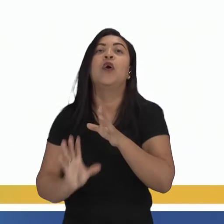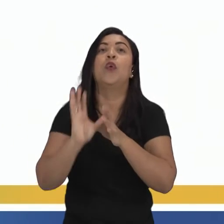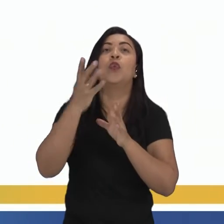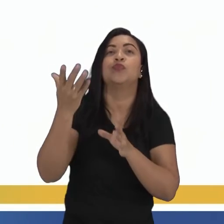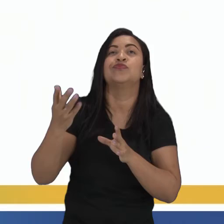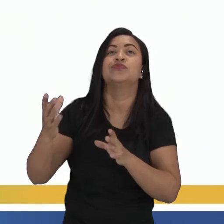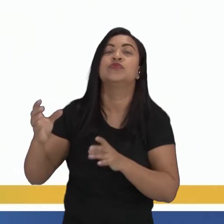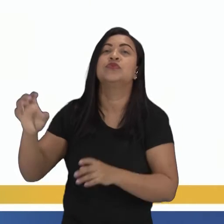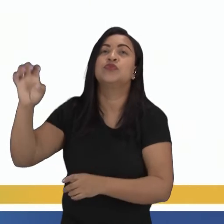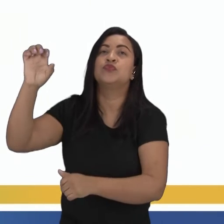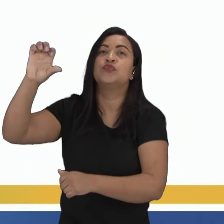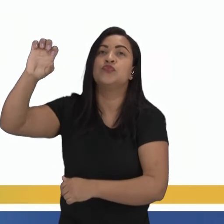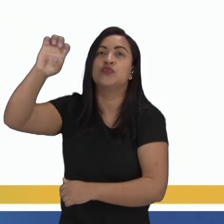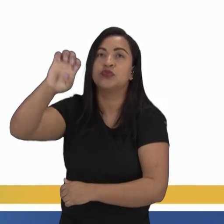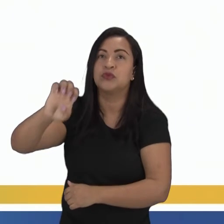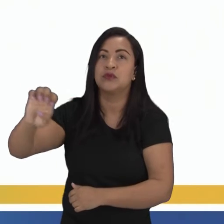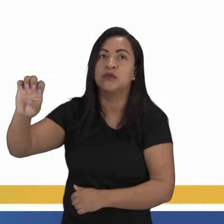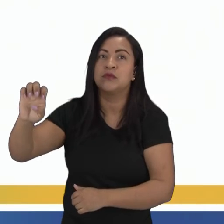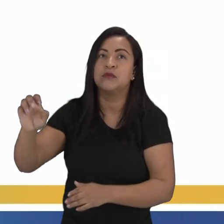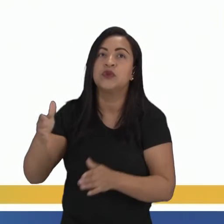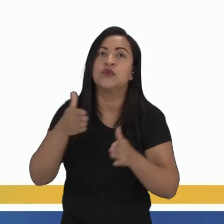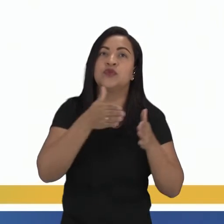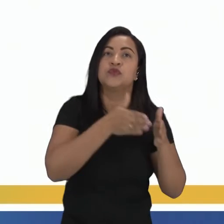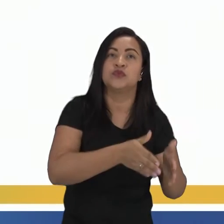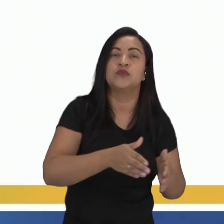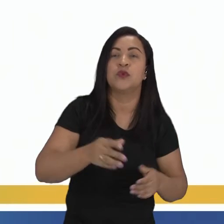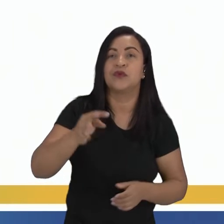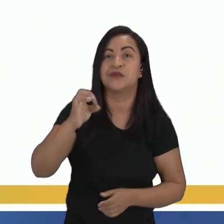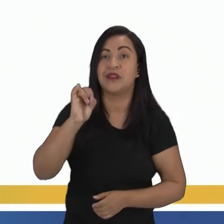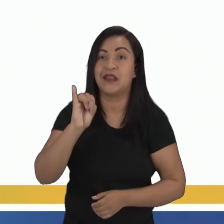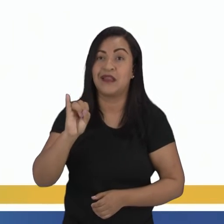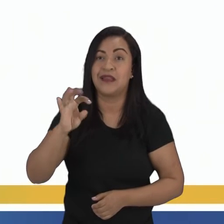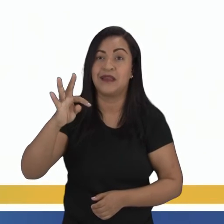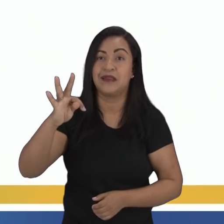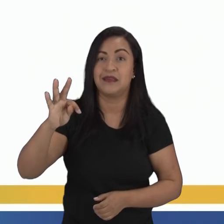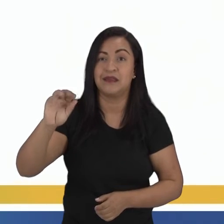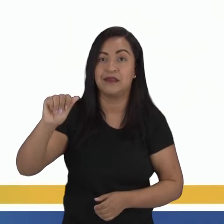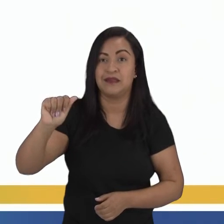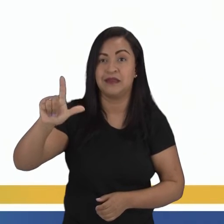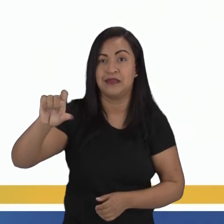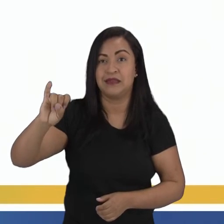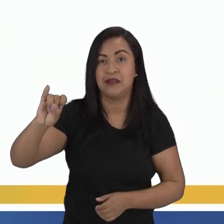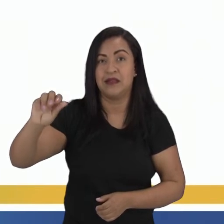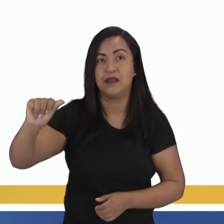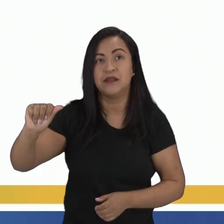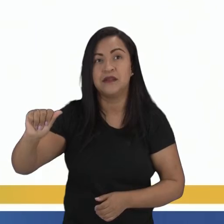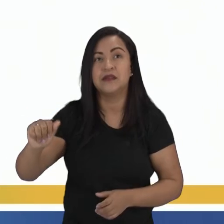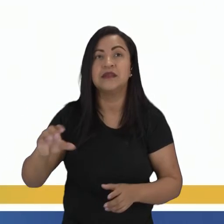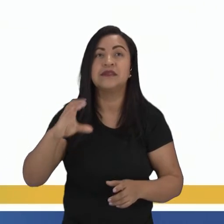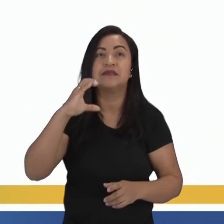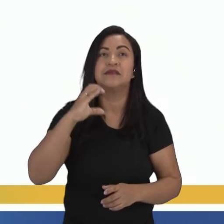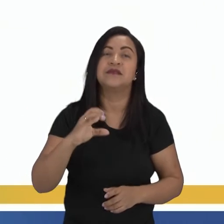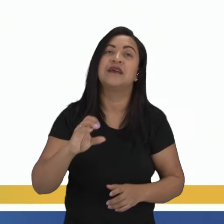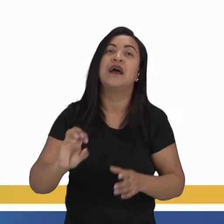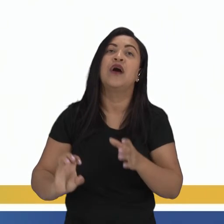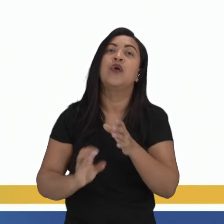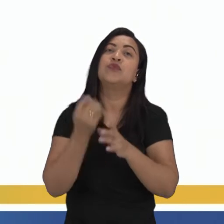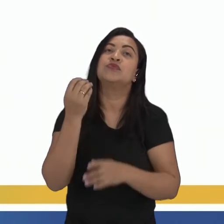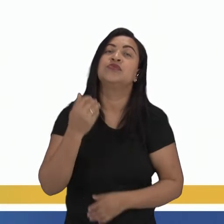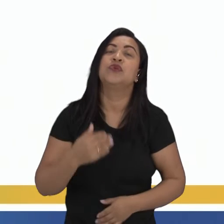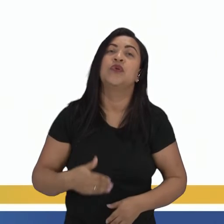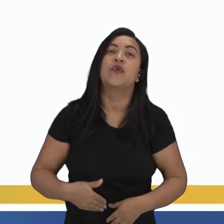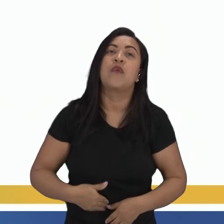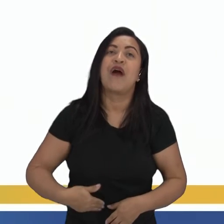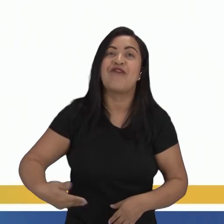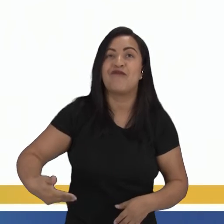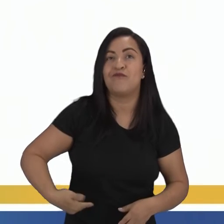e manteve-se restrita à Península Itálica. Letra C, foi provocada pela fome e pela desnutrição dos camponeses e favoreceu o